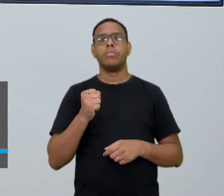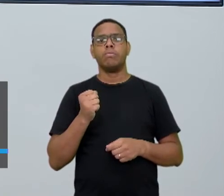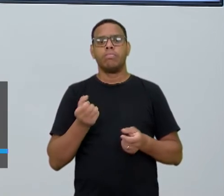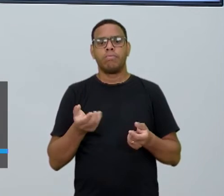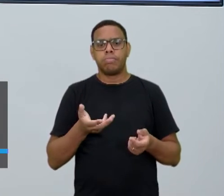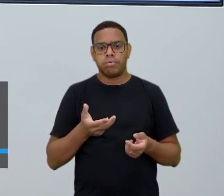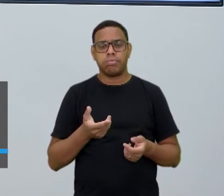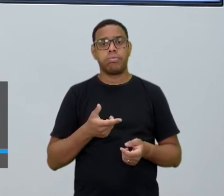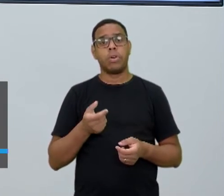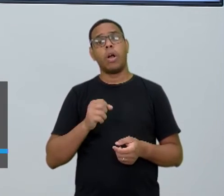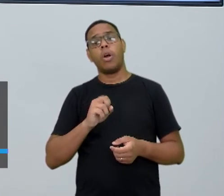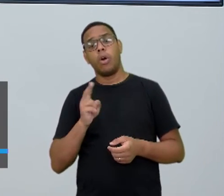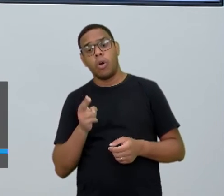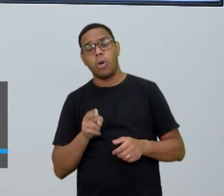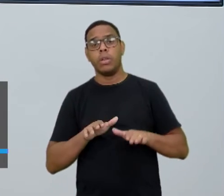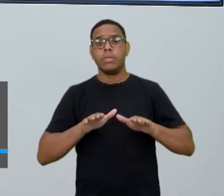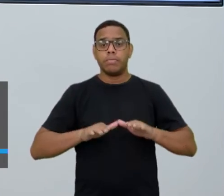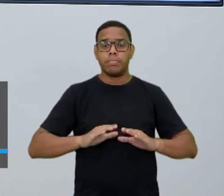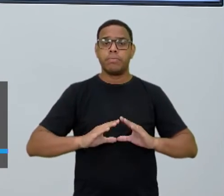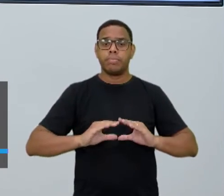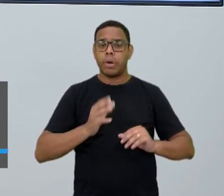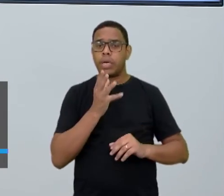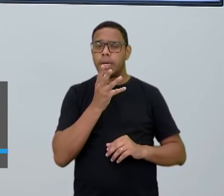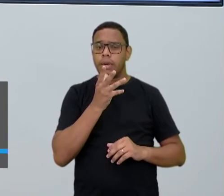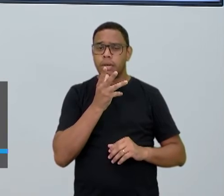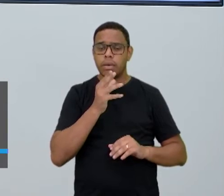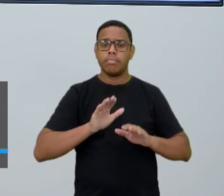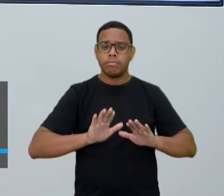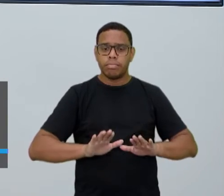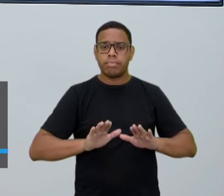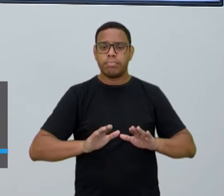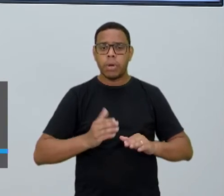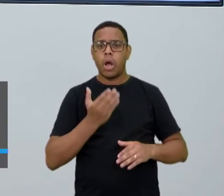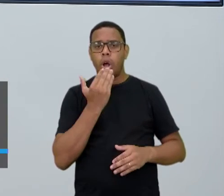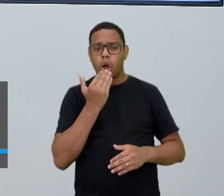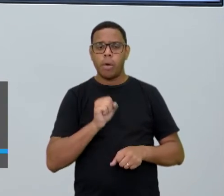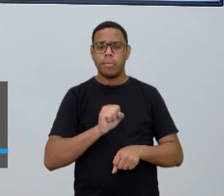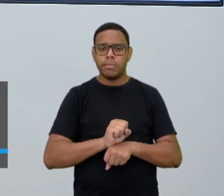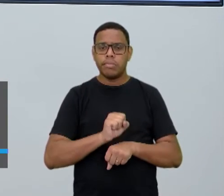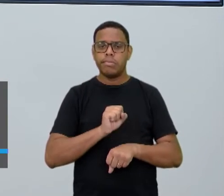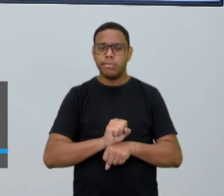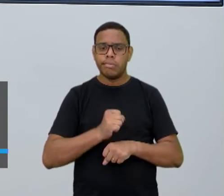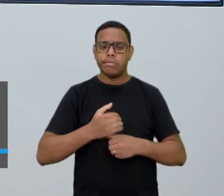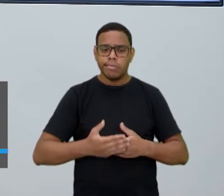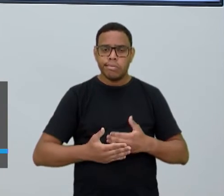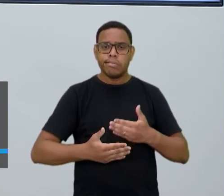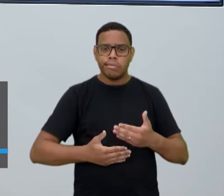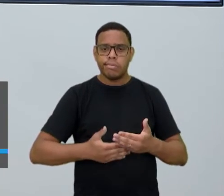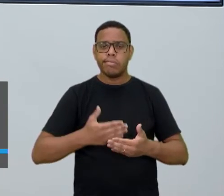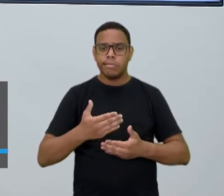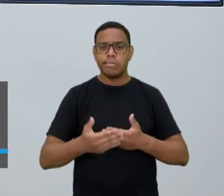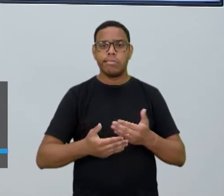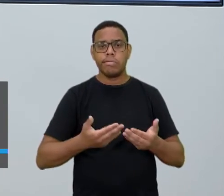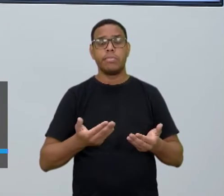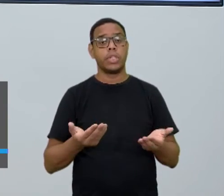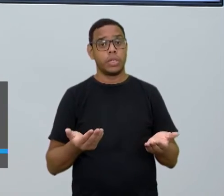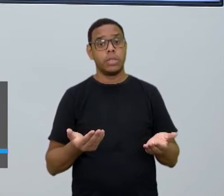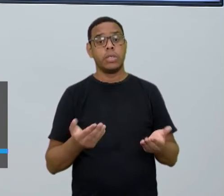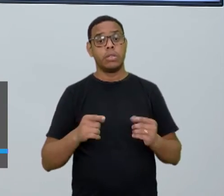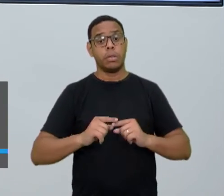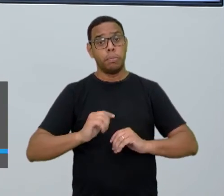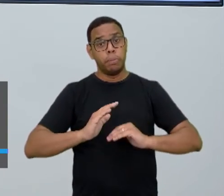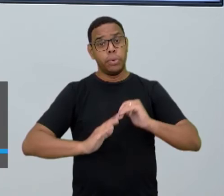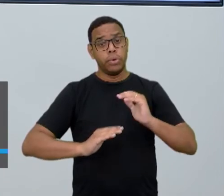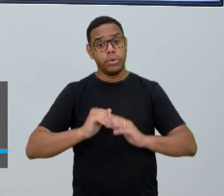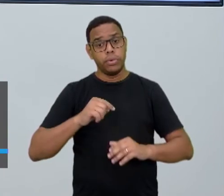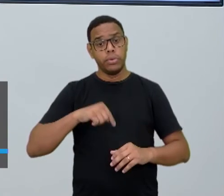que podem acelerar ou ainda retardar, né, a movimentação dos alimentos, a movimentação dos órgãos e a